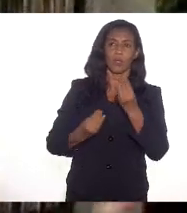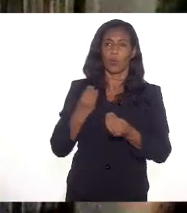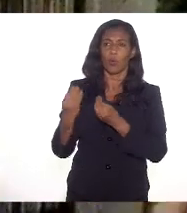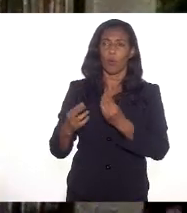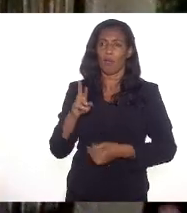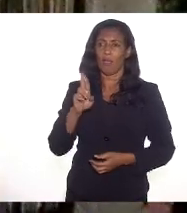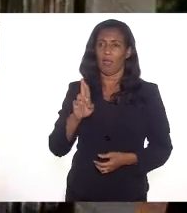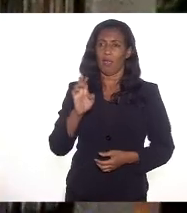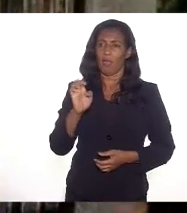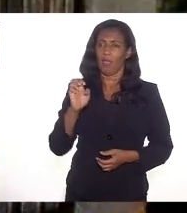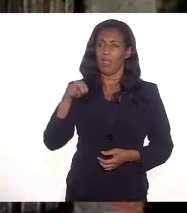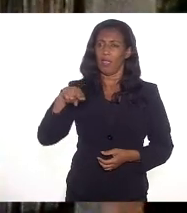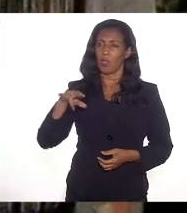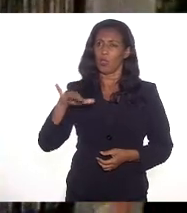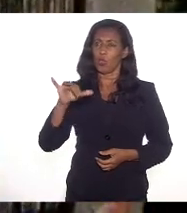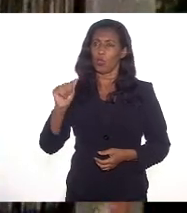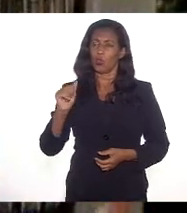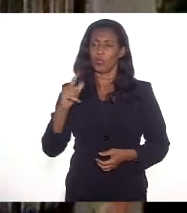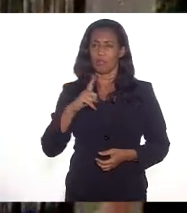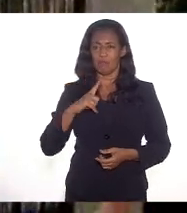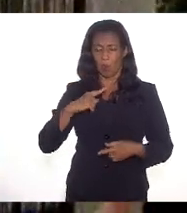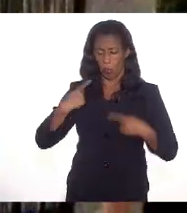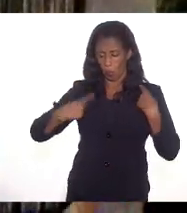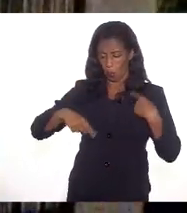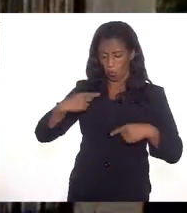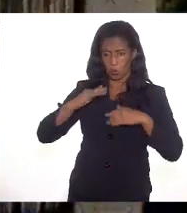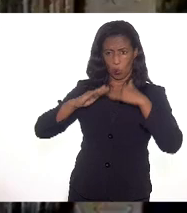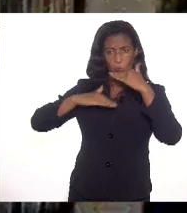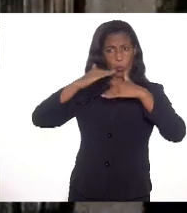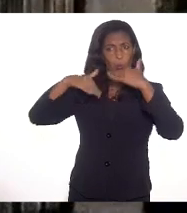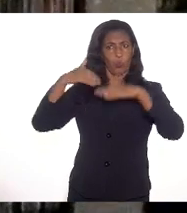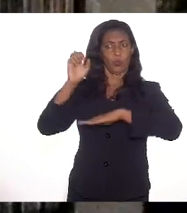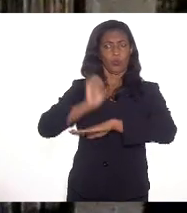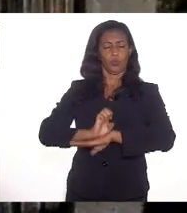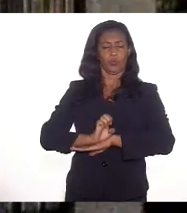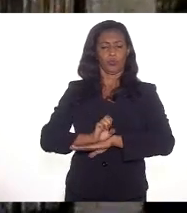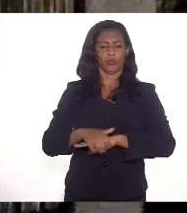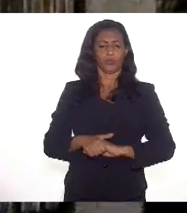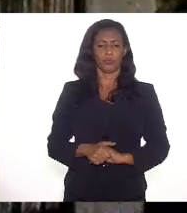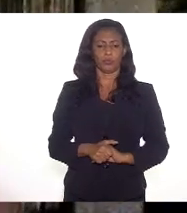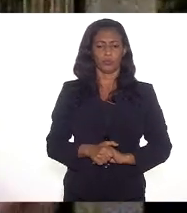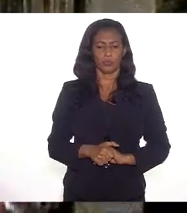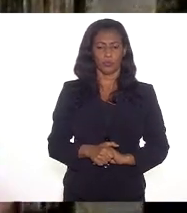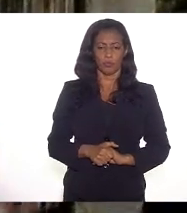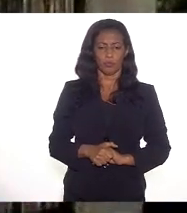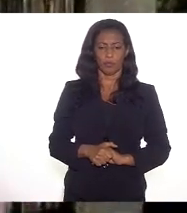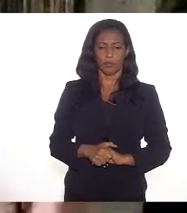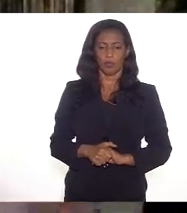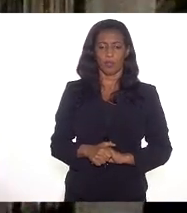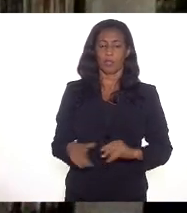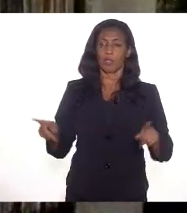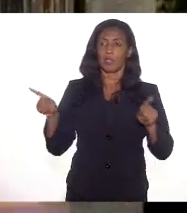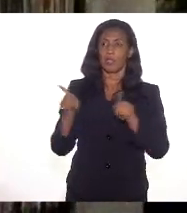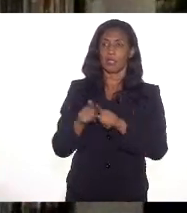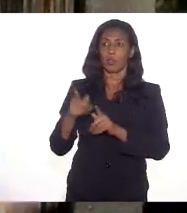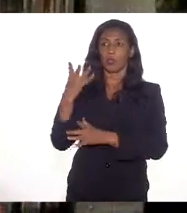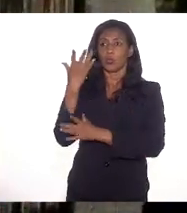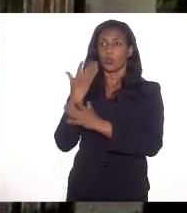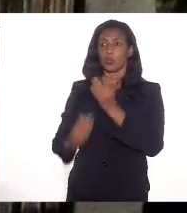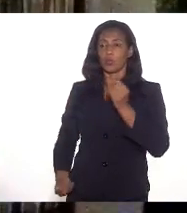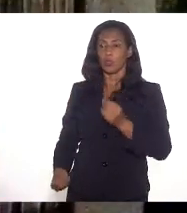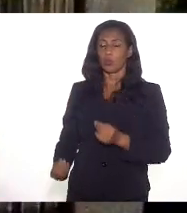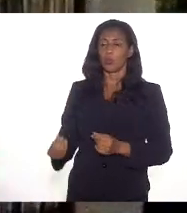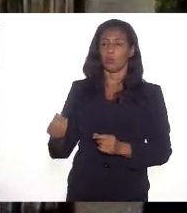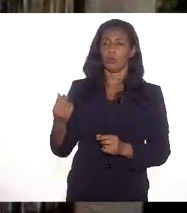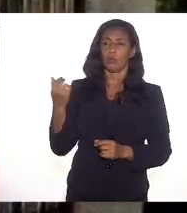sido tratada como política orientadora do desenvolvimento do Estado? ainda sumiram com um